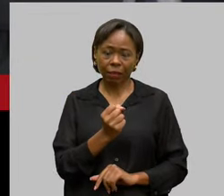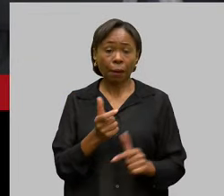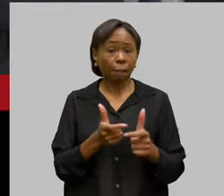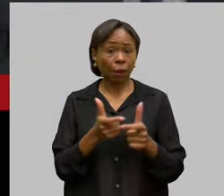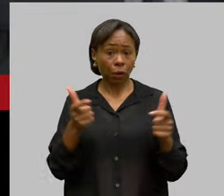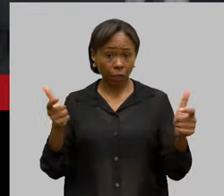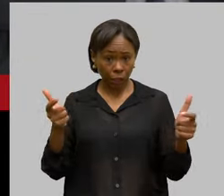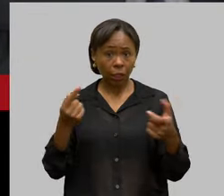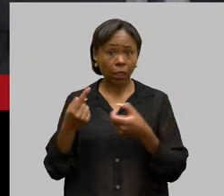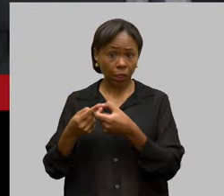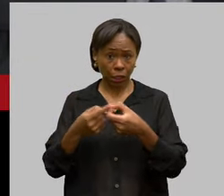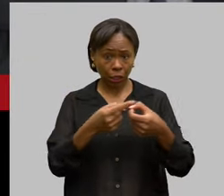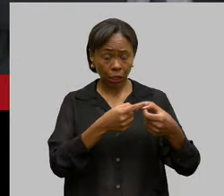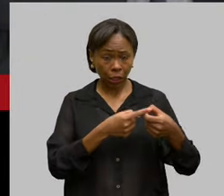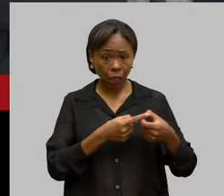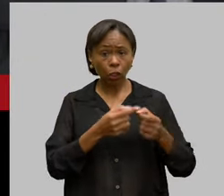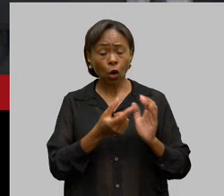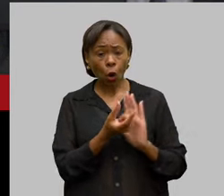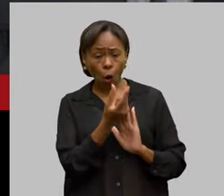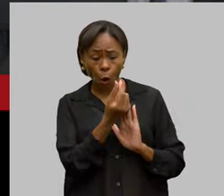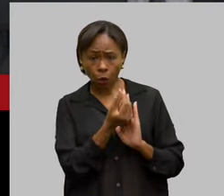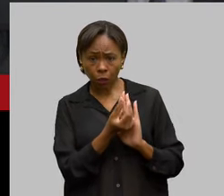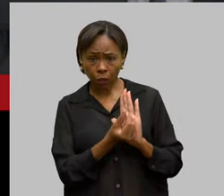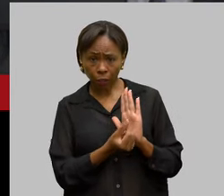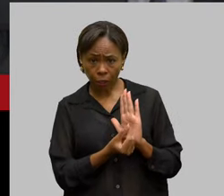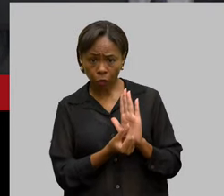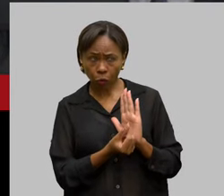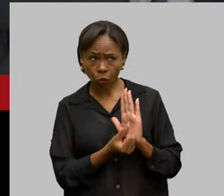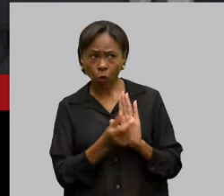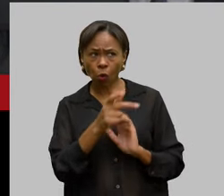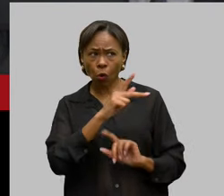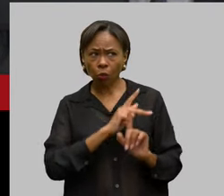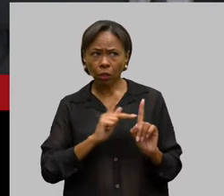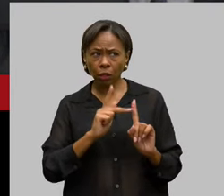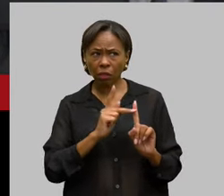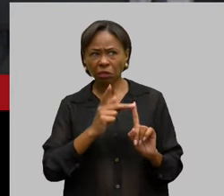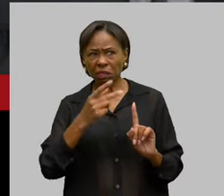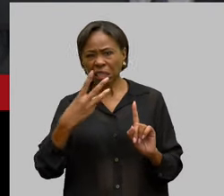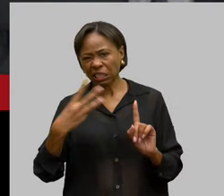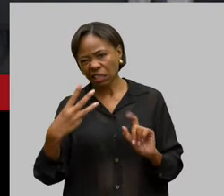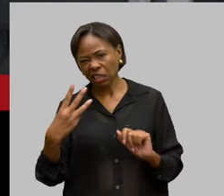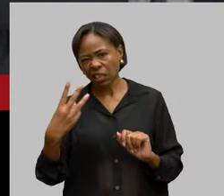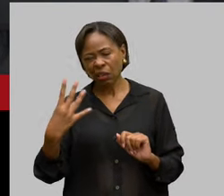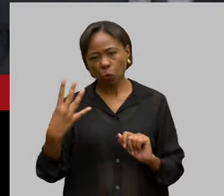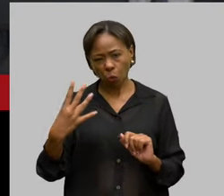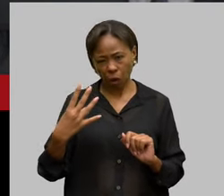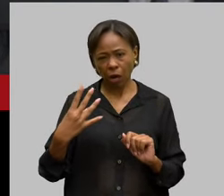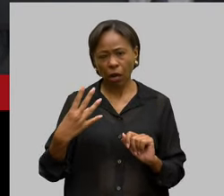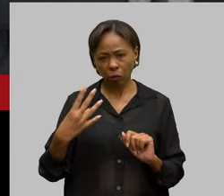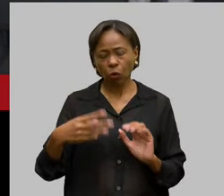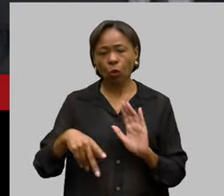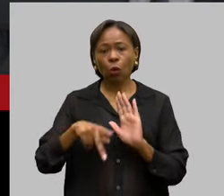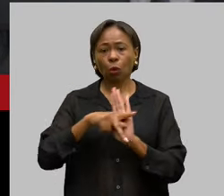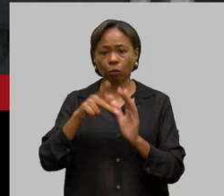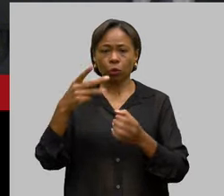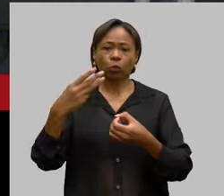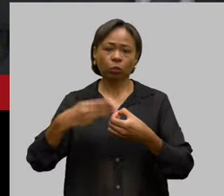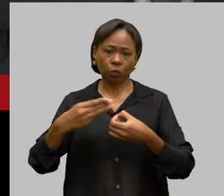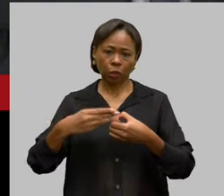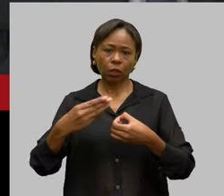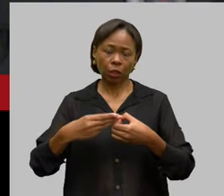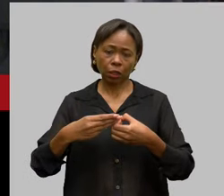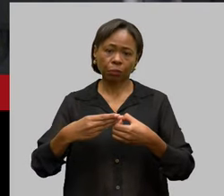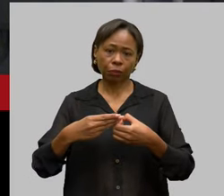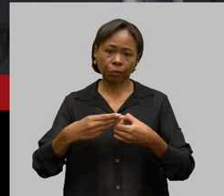terceiro ou o quarto orçamento do município quem tem regime próprio certo então não são poucos os